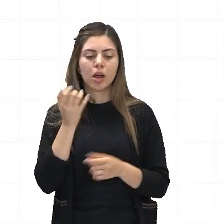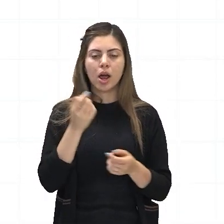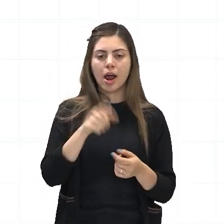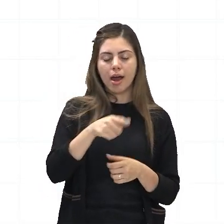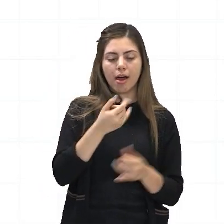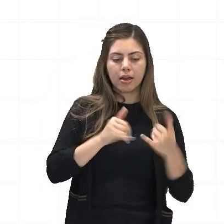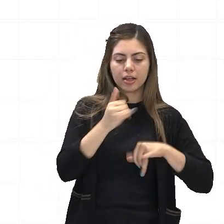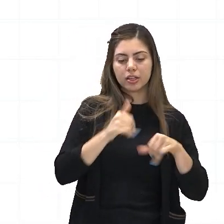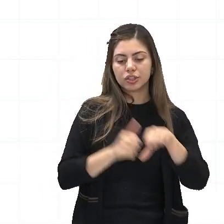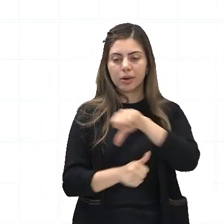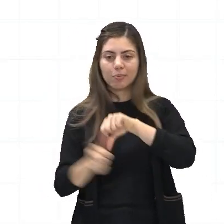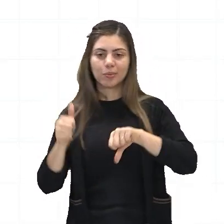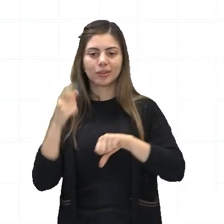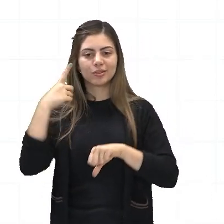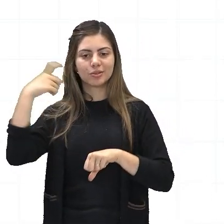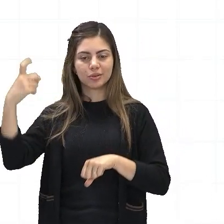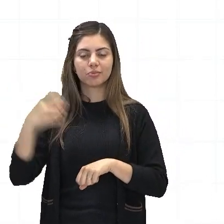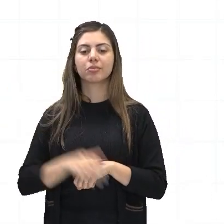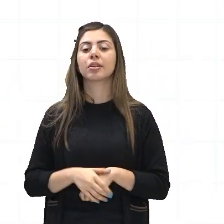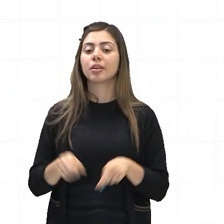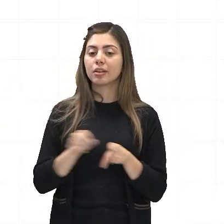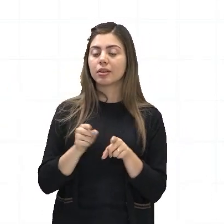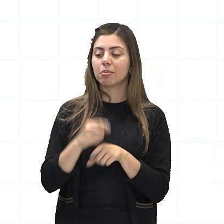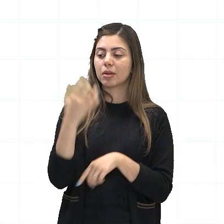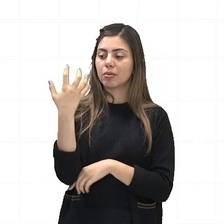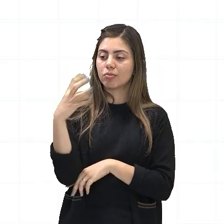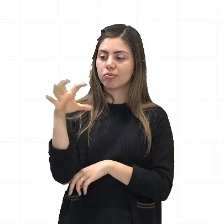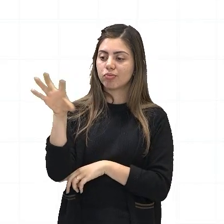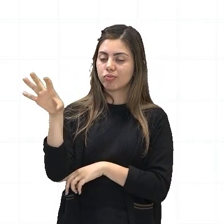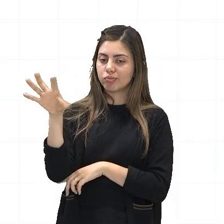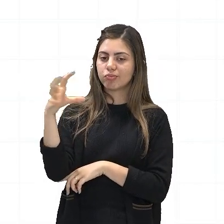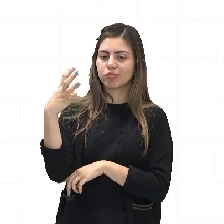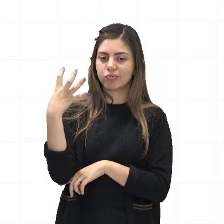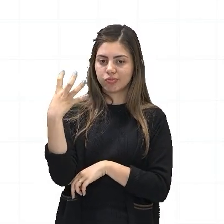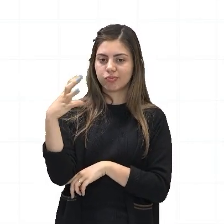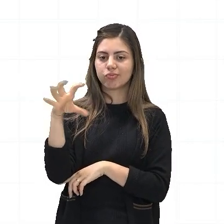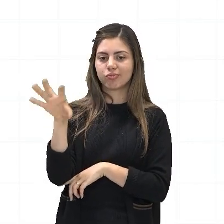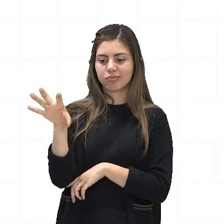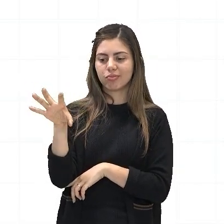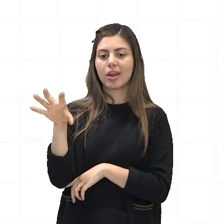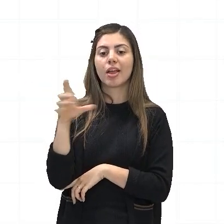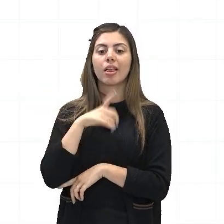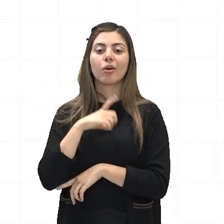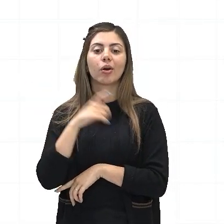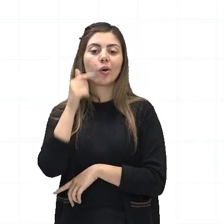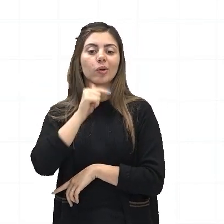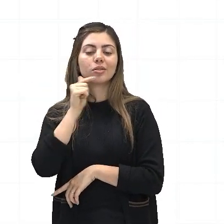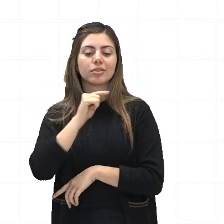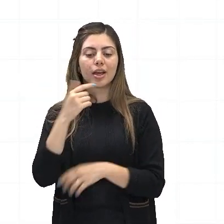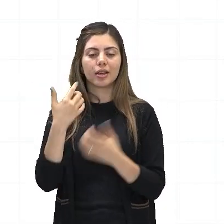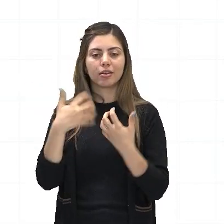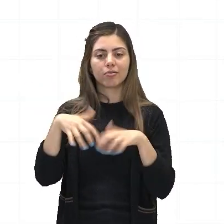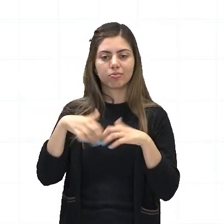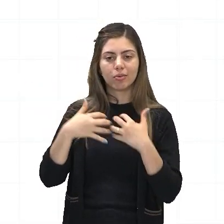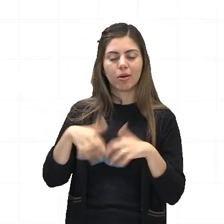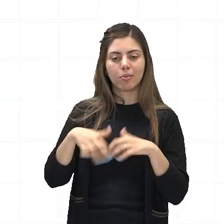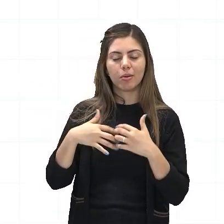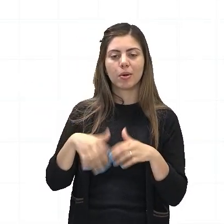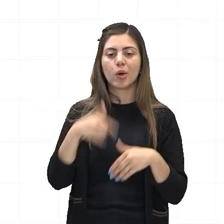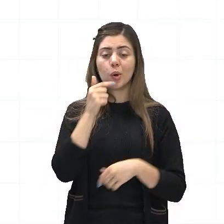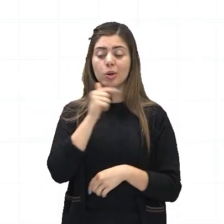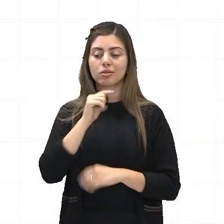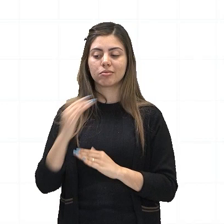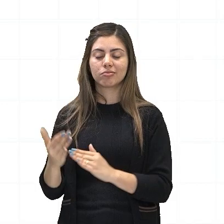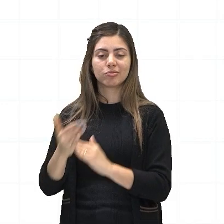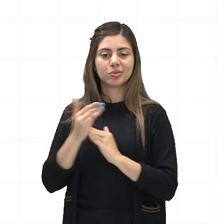ali do ventilador que está transformando a energia elétrica em energia mecânica para que eles possam funcionar e nos servir, né? Serem